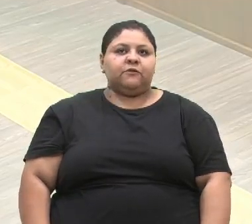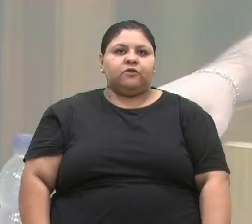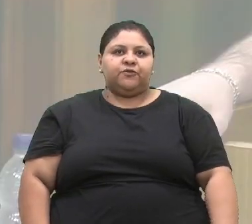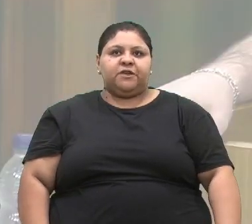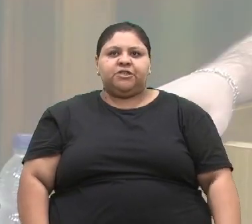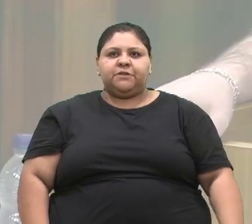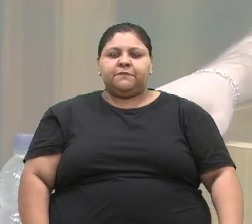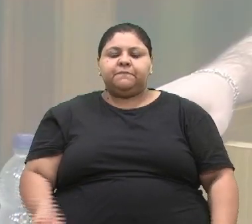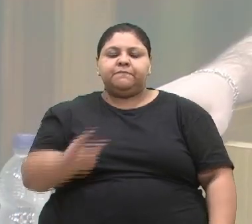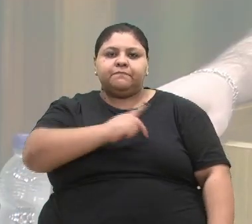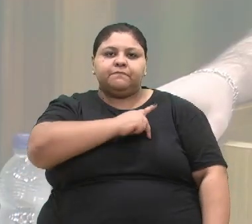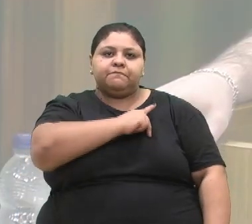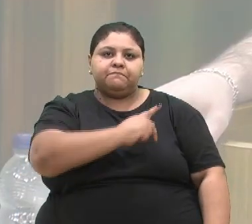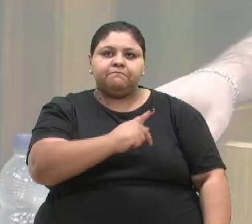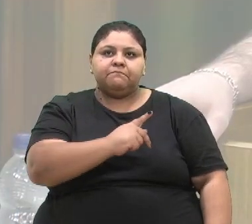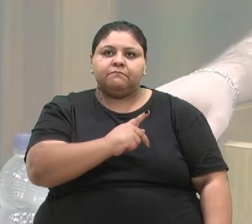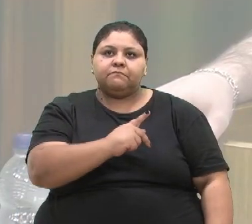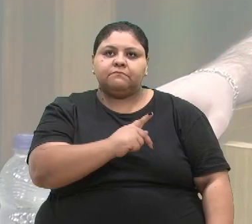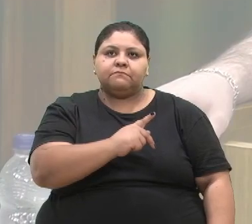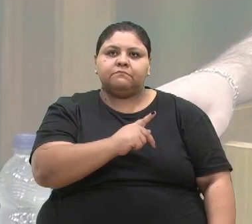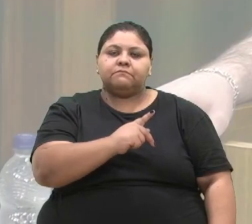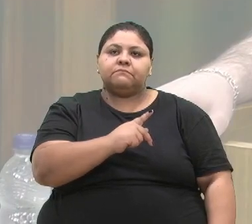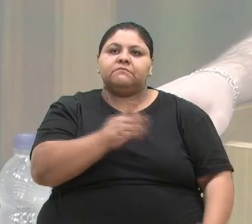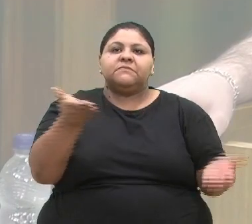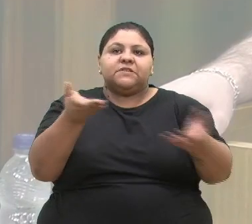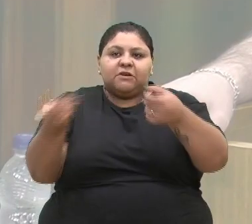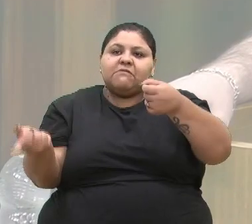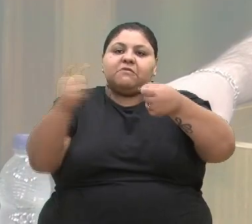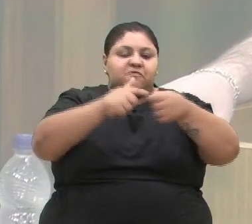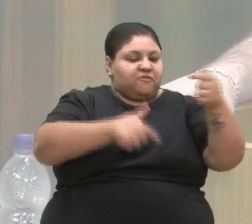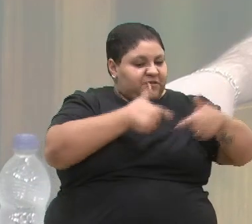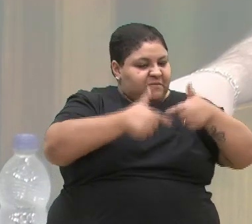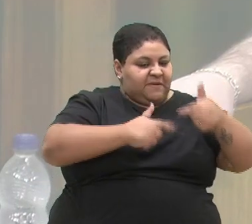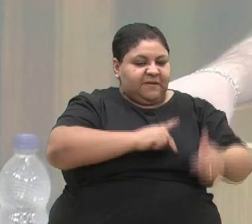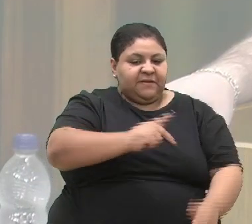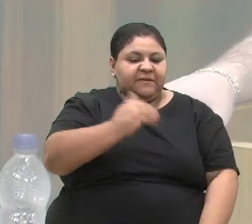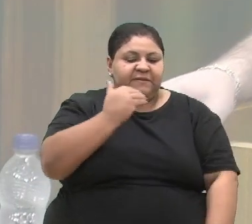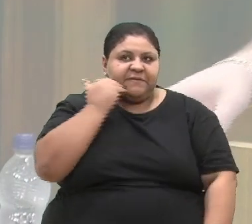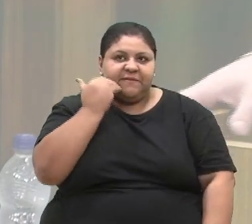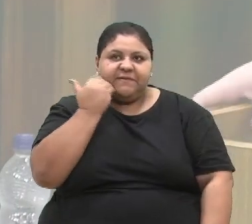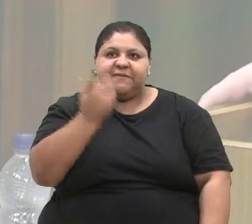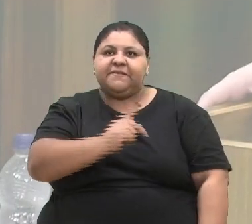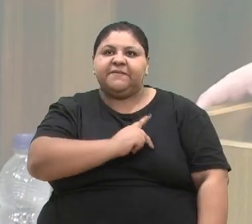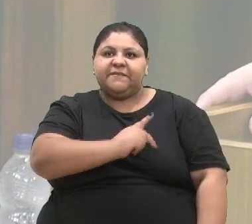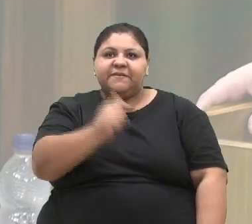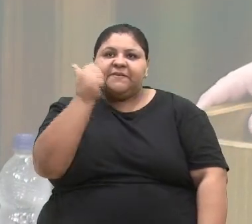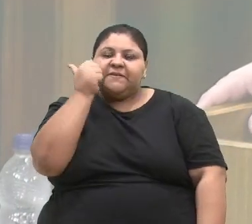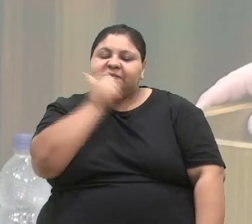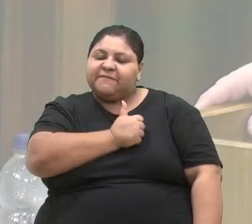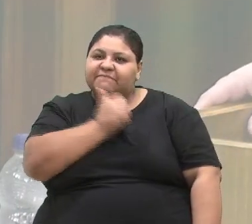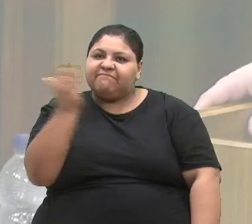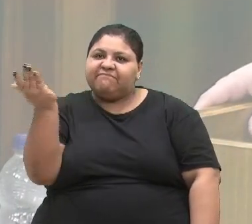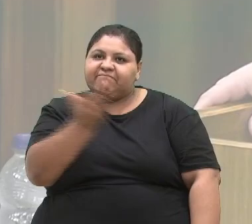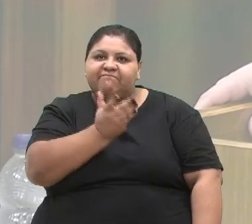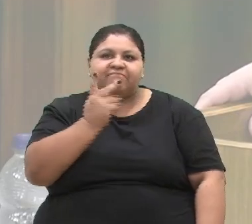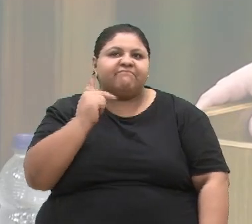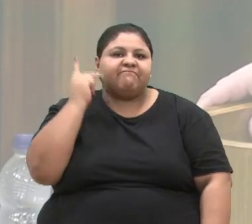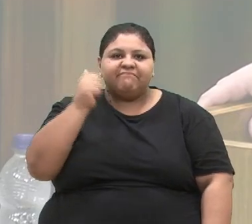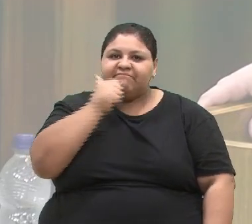senhor presidente... Momento em que devolvo a presidência à vereadora Marissal Santos. Senhora presidente, senhoras e senhores